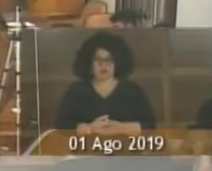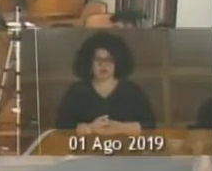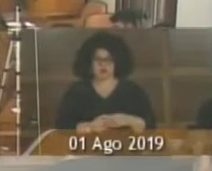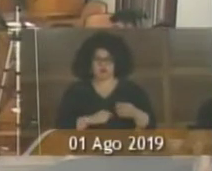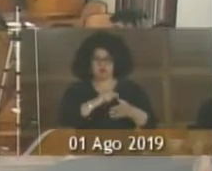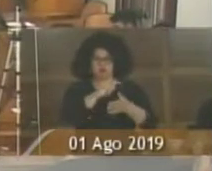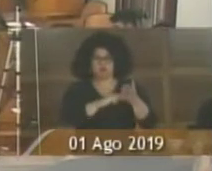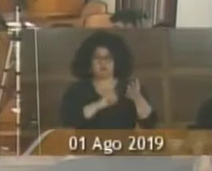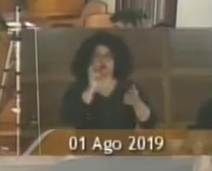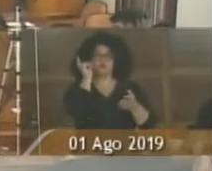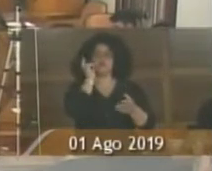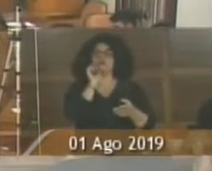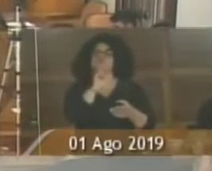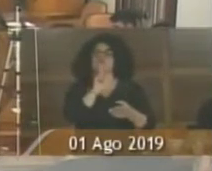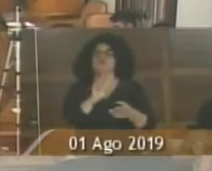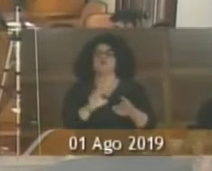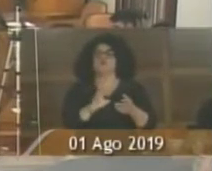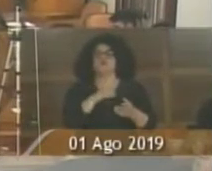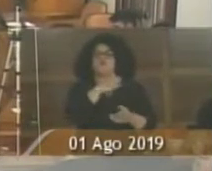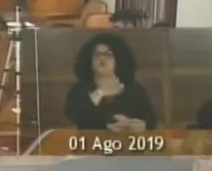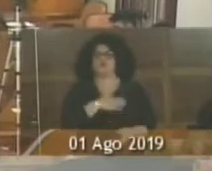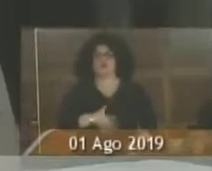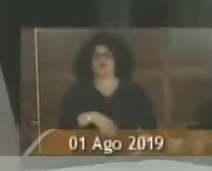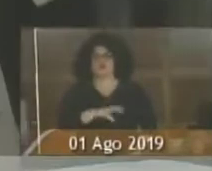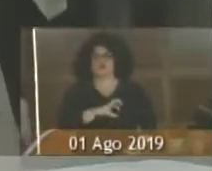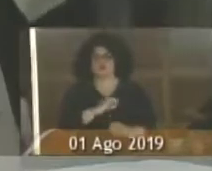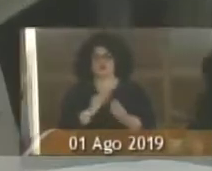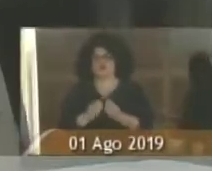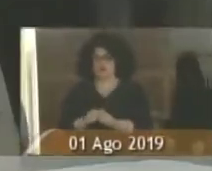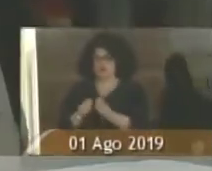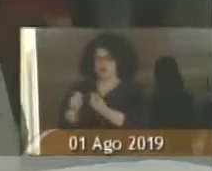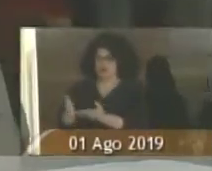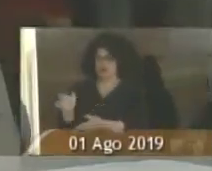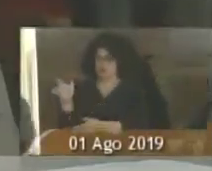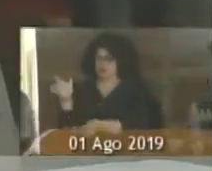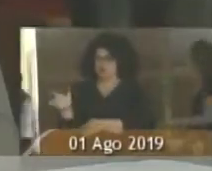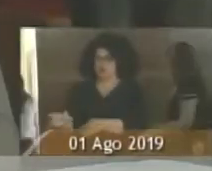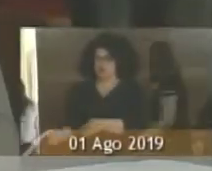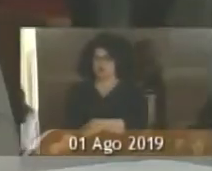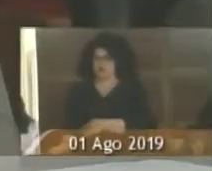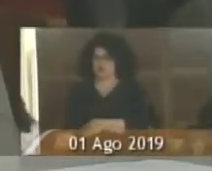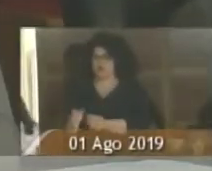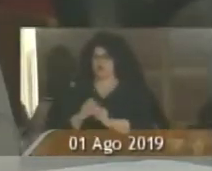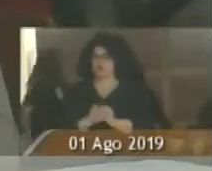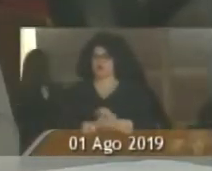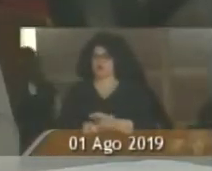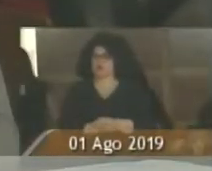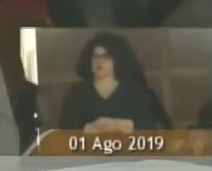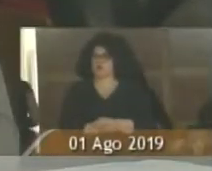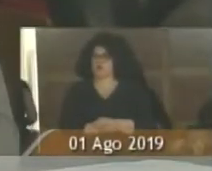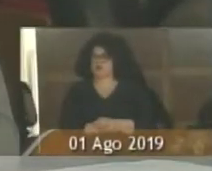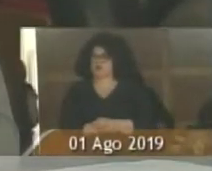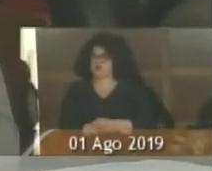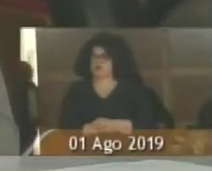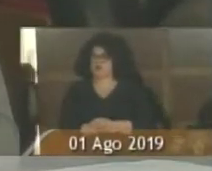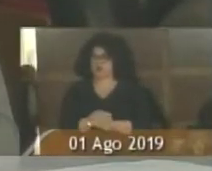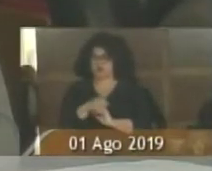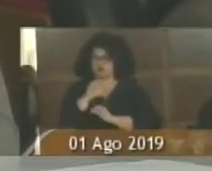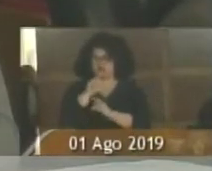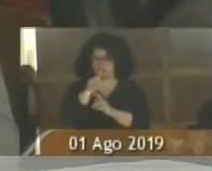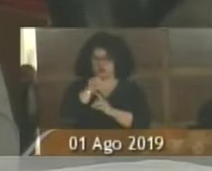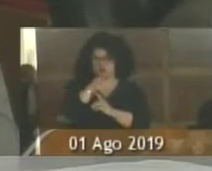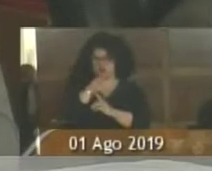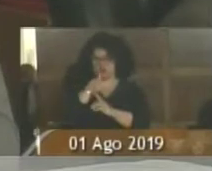Matérias do vereador Zé Augusto. Projeto de decreto legislativo número 019, concedendo a medalha de mérito João Arquimedes da Silva ao senhor Edmilson